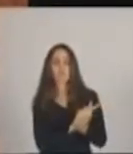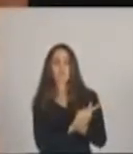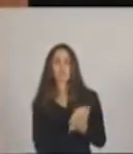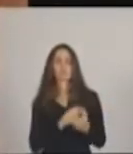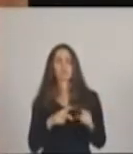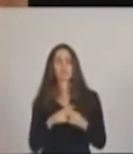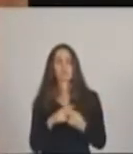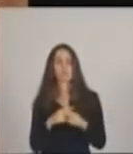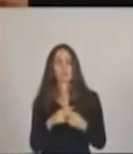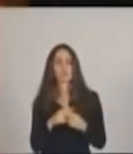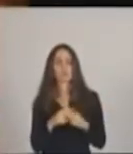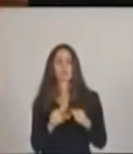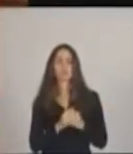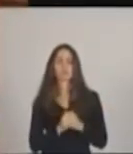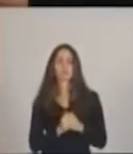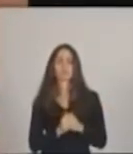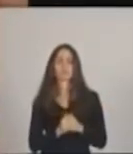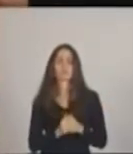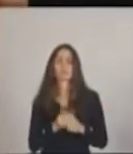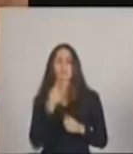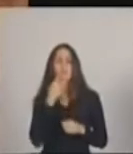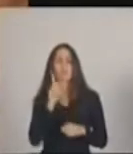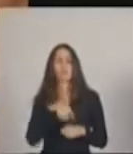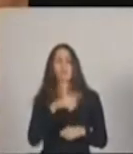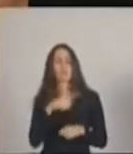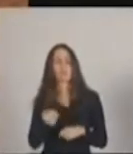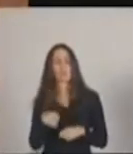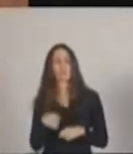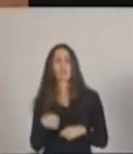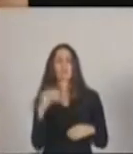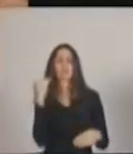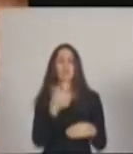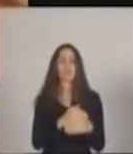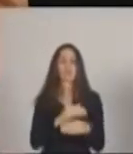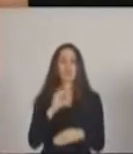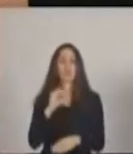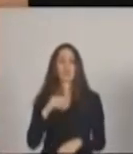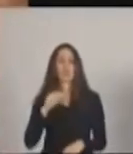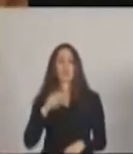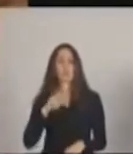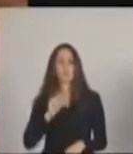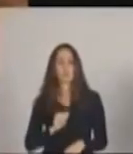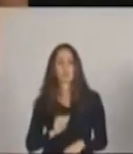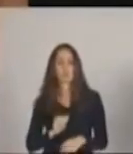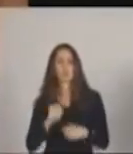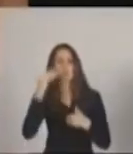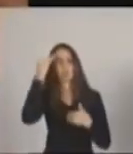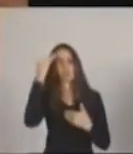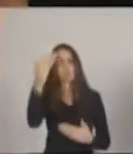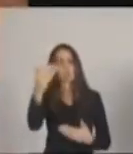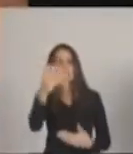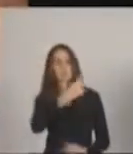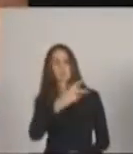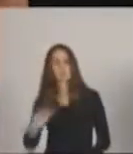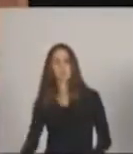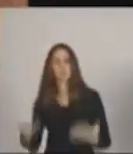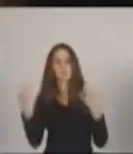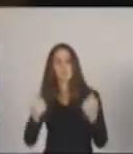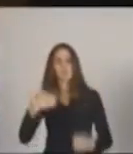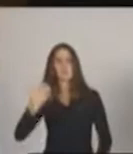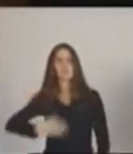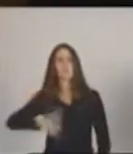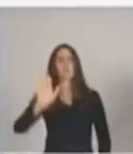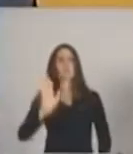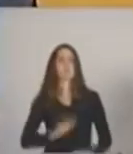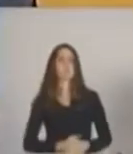essa retificação, que diz que é vedado ao Tribunal extinguir comarca por ato administrativo. Obrigado, presidente. Tá. Vamos em frente. Está feito.